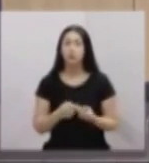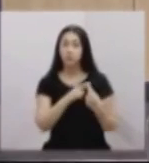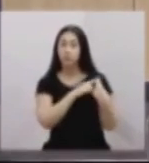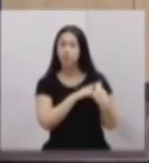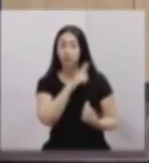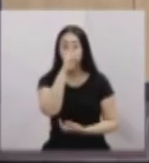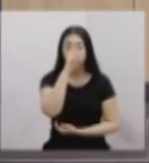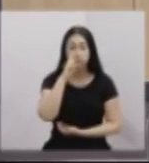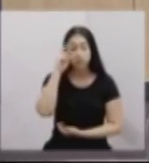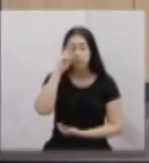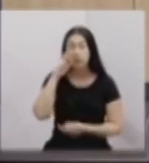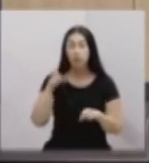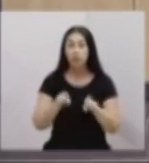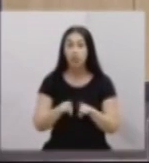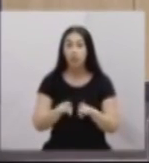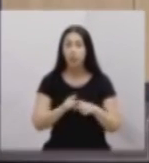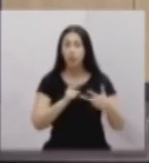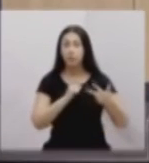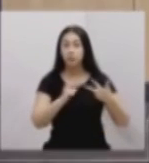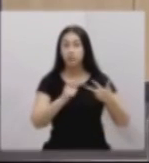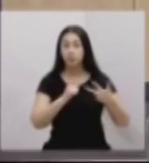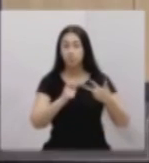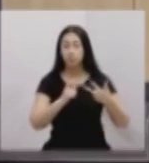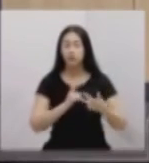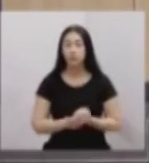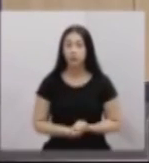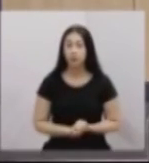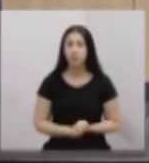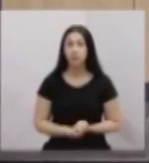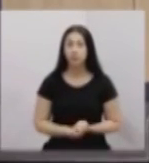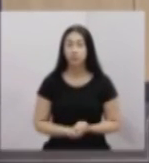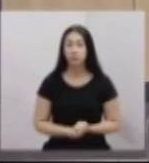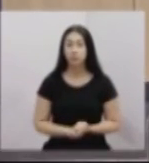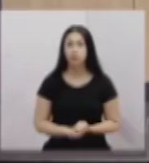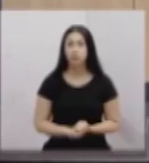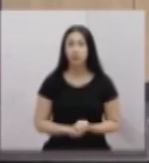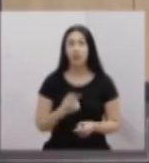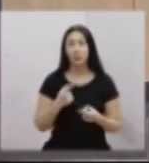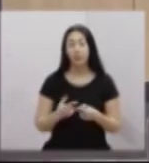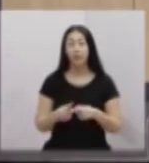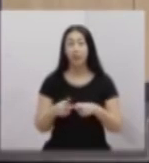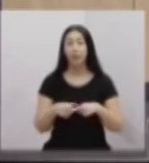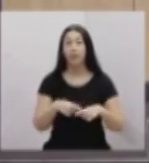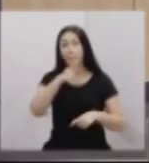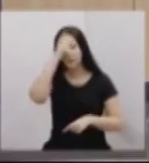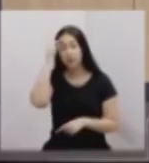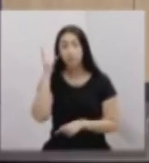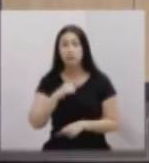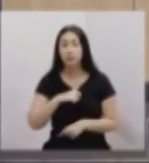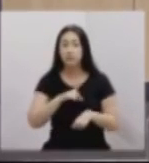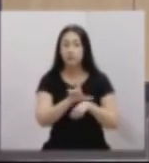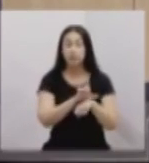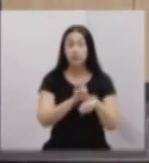e atuação do Poder Executivo de Jacareí, considerando a grande procura dos comerciantes de Jacareí, a fim